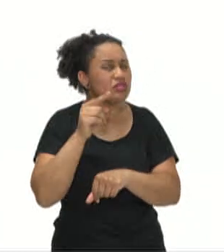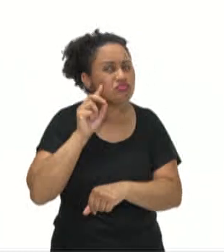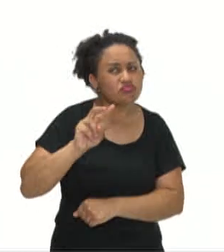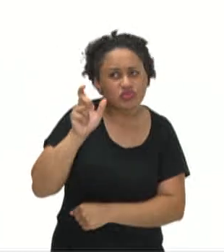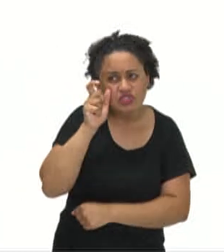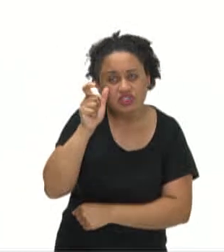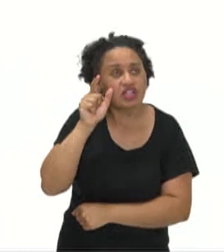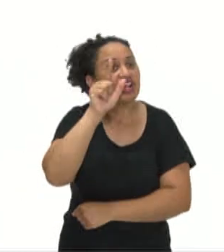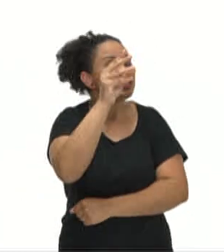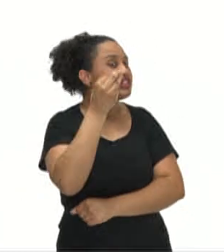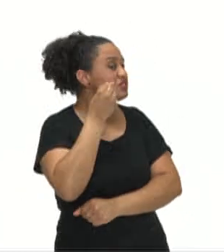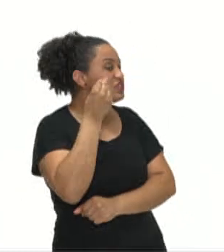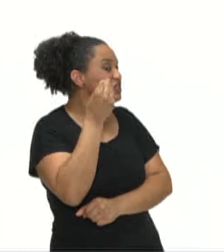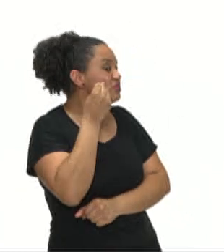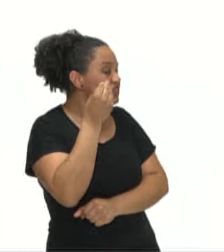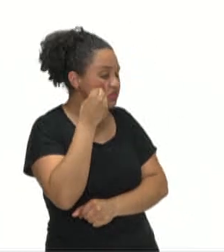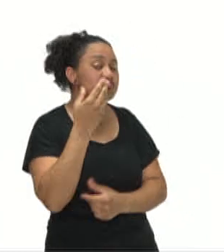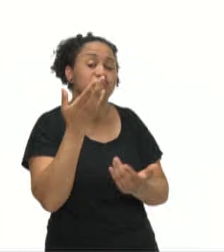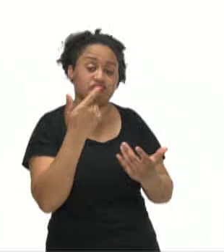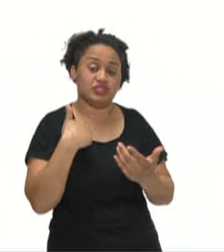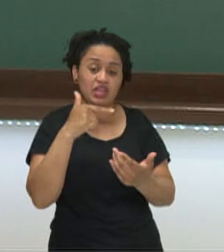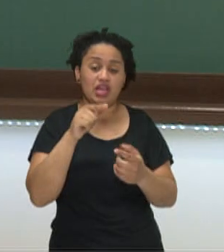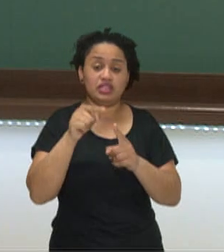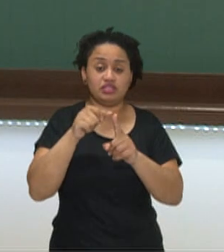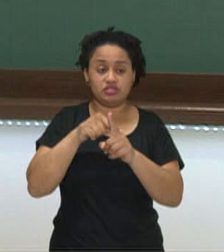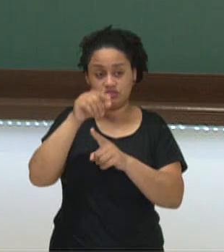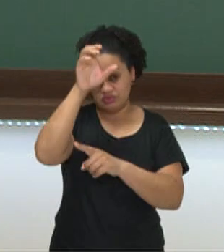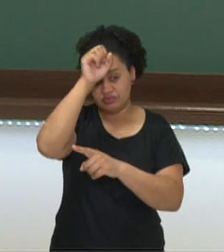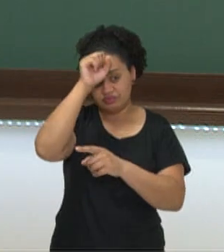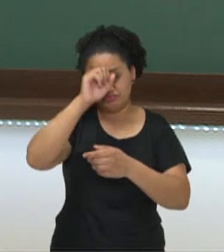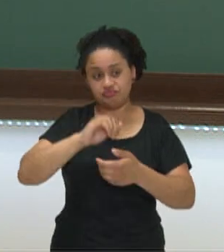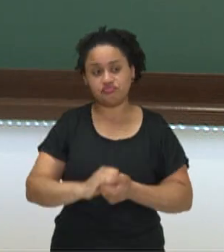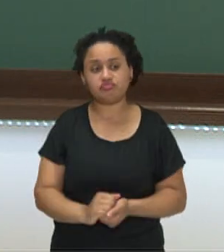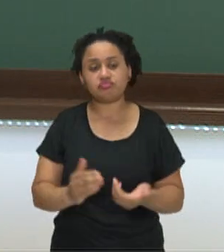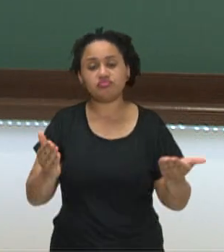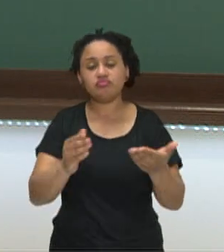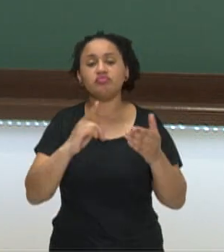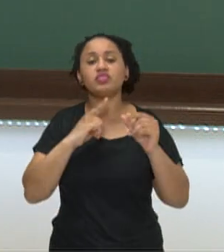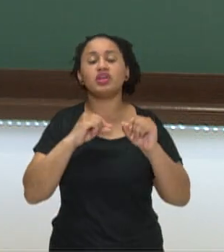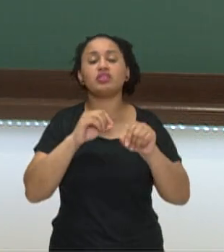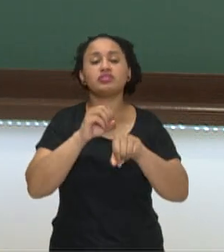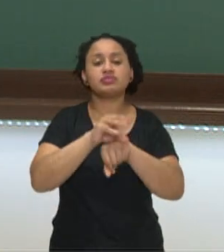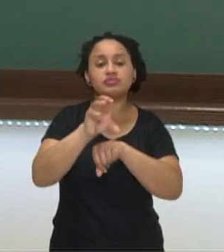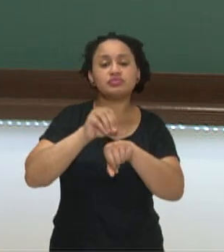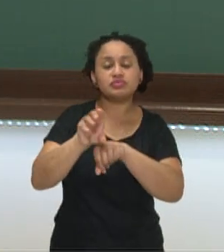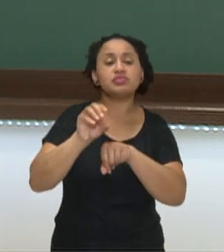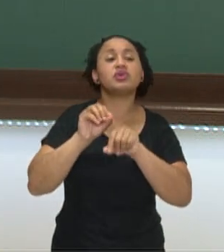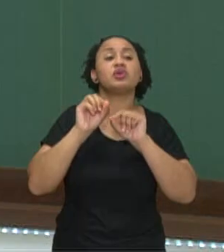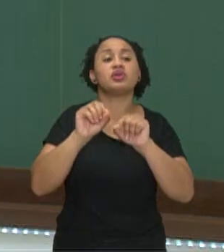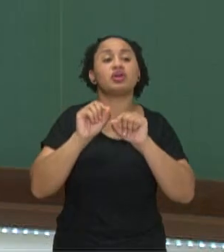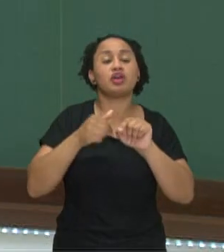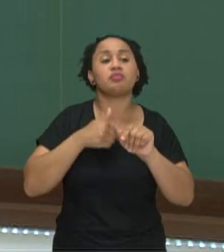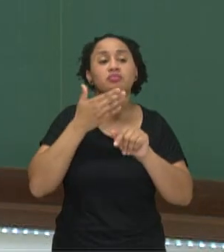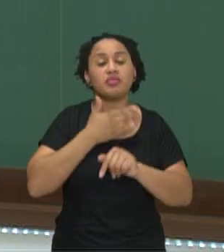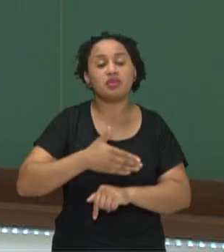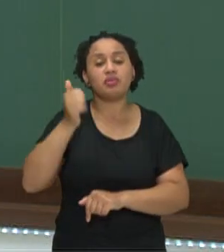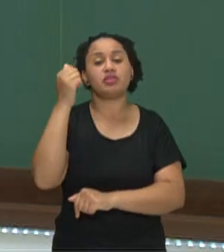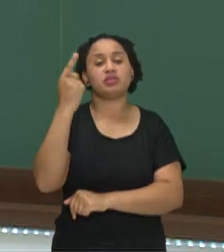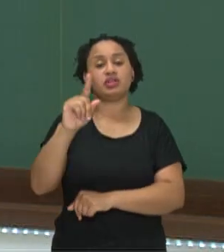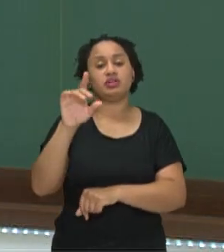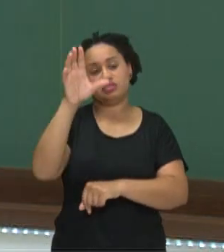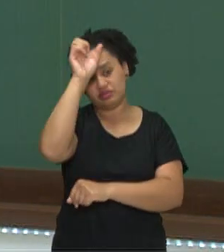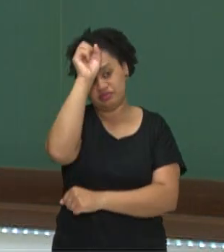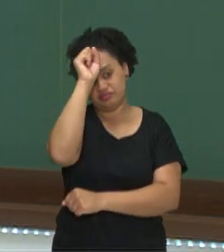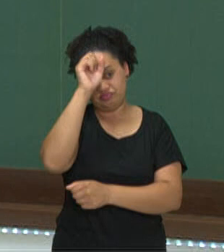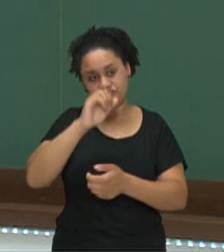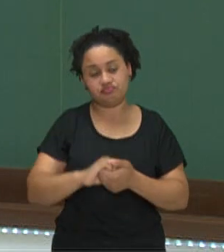gosta aí de dar aprendizagem sinestésica. Trago agora para vocês, gente, dicas para potencializar o seu aprendizado. Então ali,